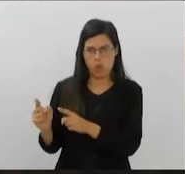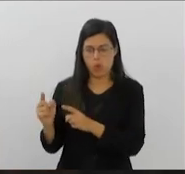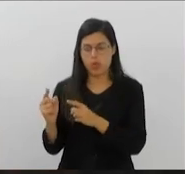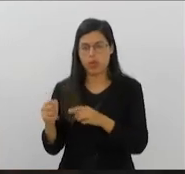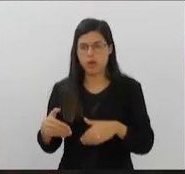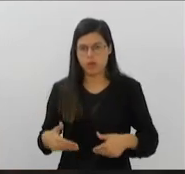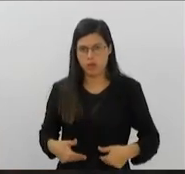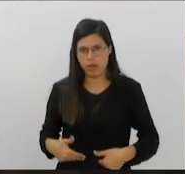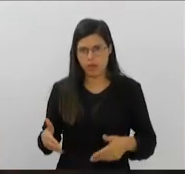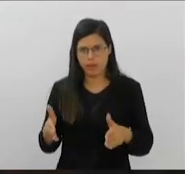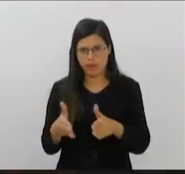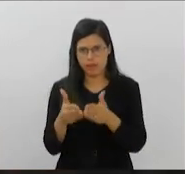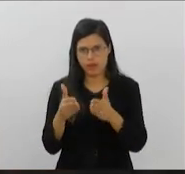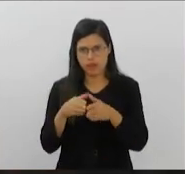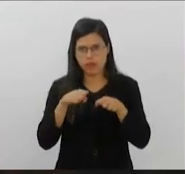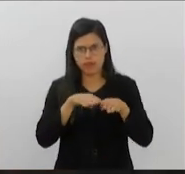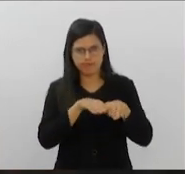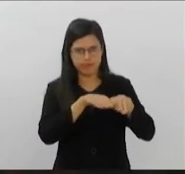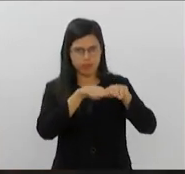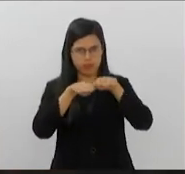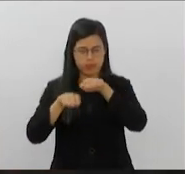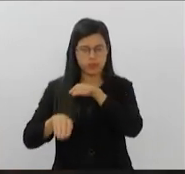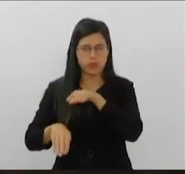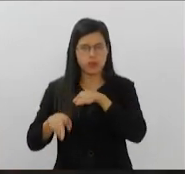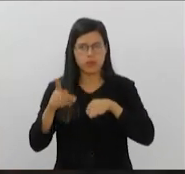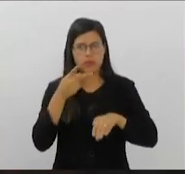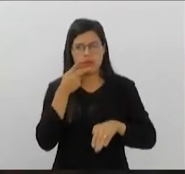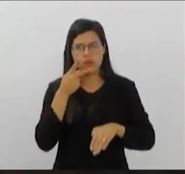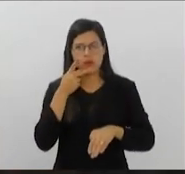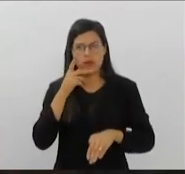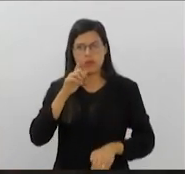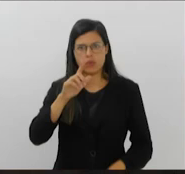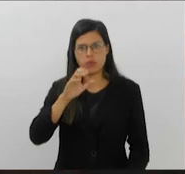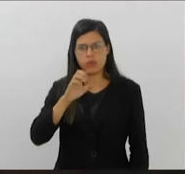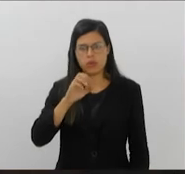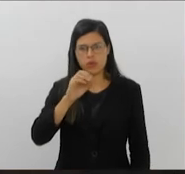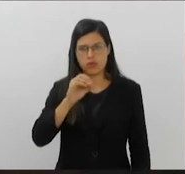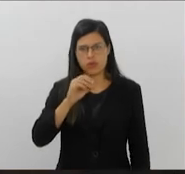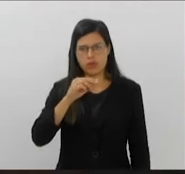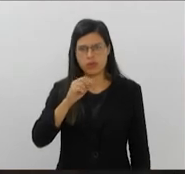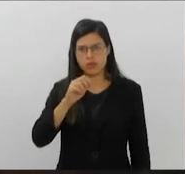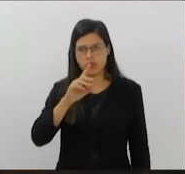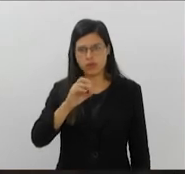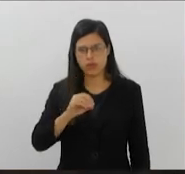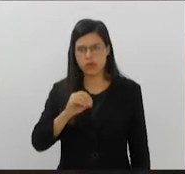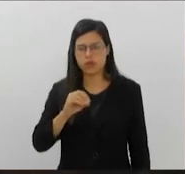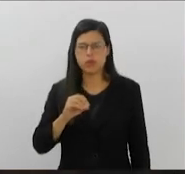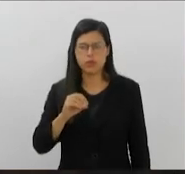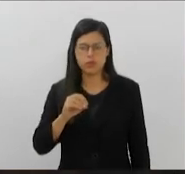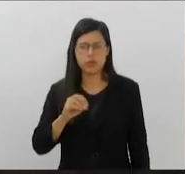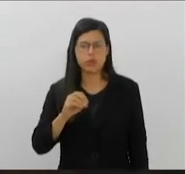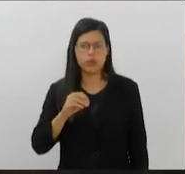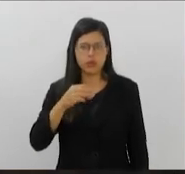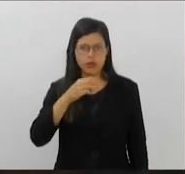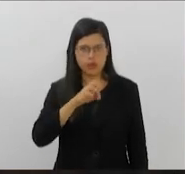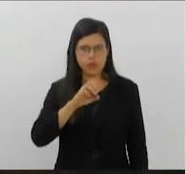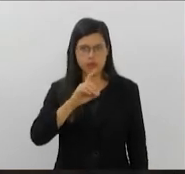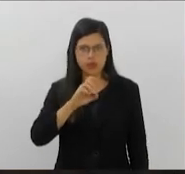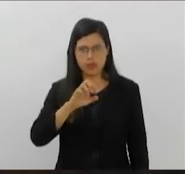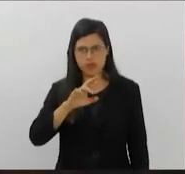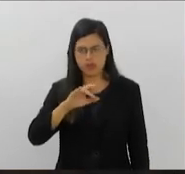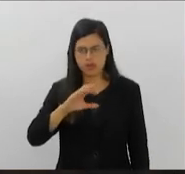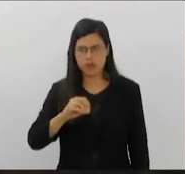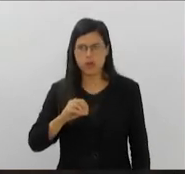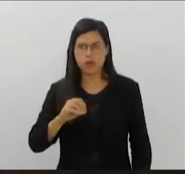desigualdade e vamos para a fala do Leonardo Medeiros, que é o painel